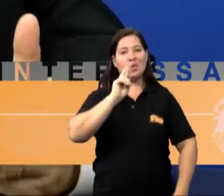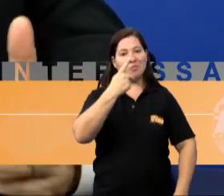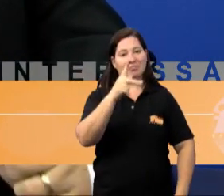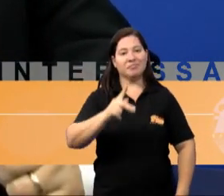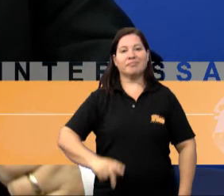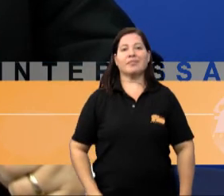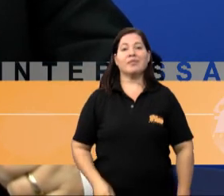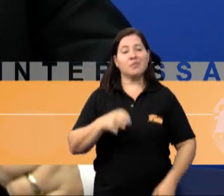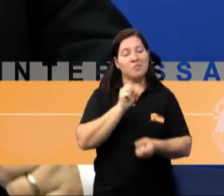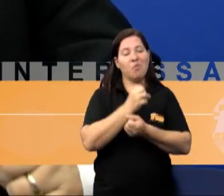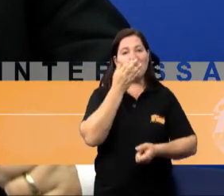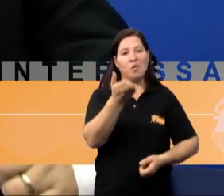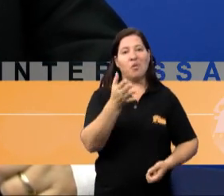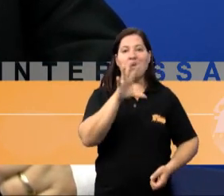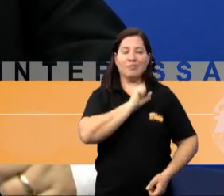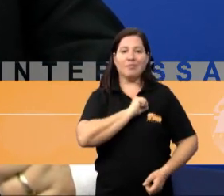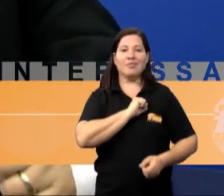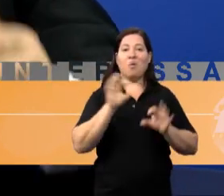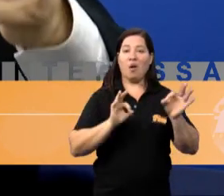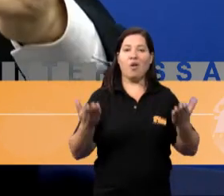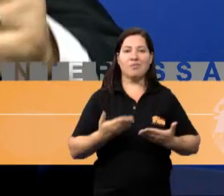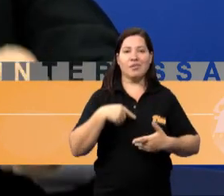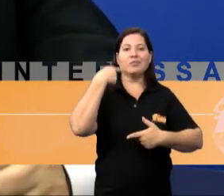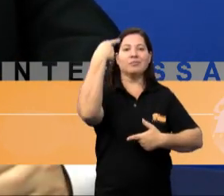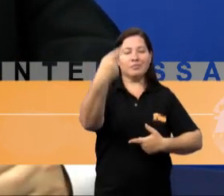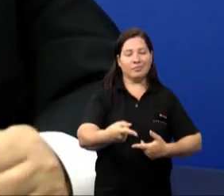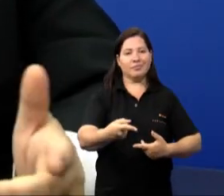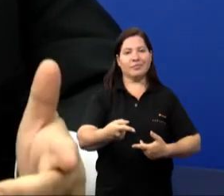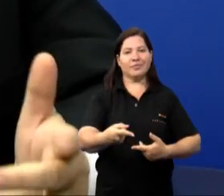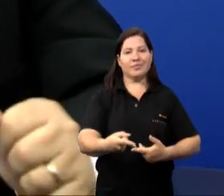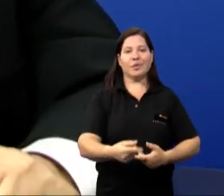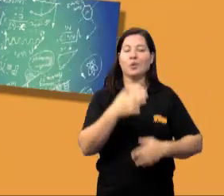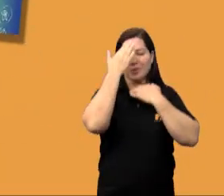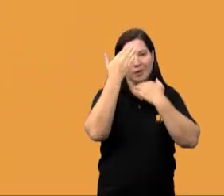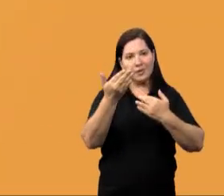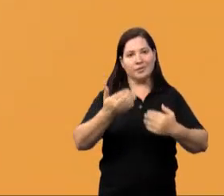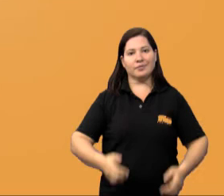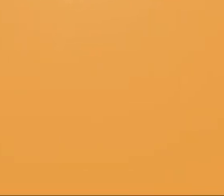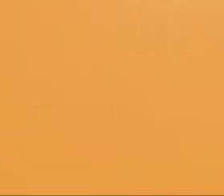Esperamos que você tenha gostado do programa de hoje e até o próximo. Muito obrigado.